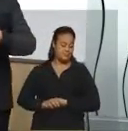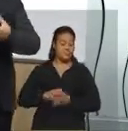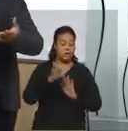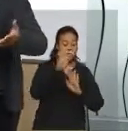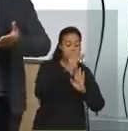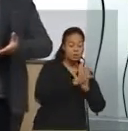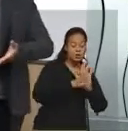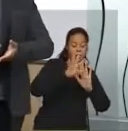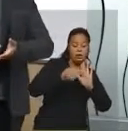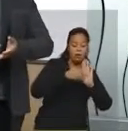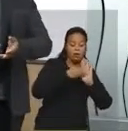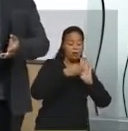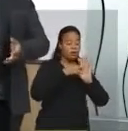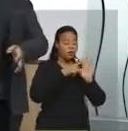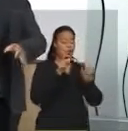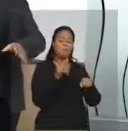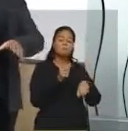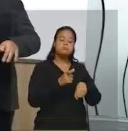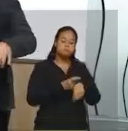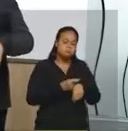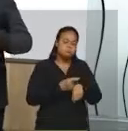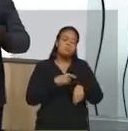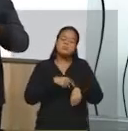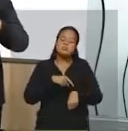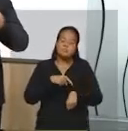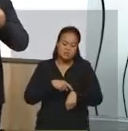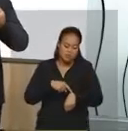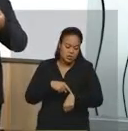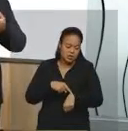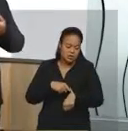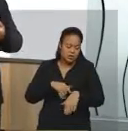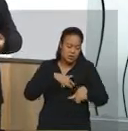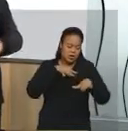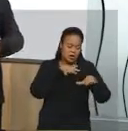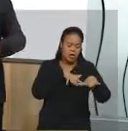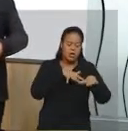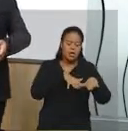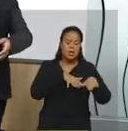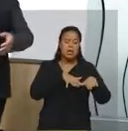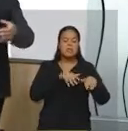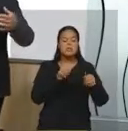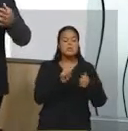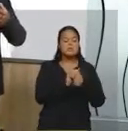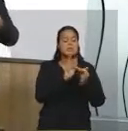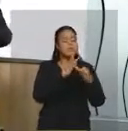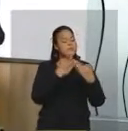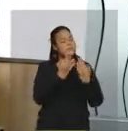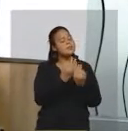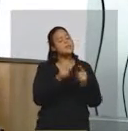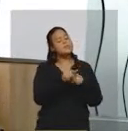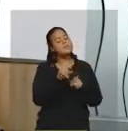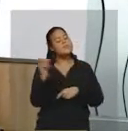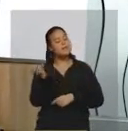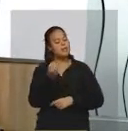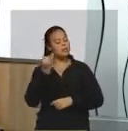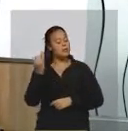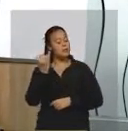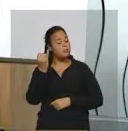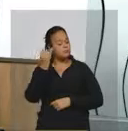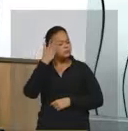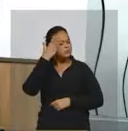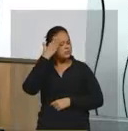a questão de reduzir o tempo no trânsito e sobre a questão de estar com a família, é importante que